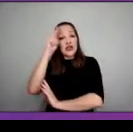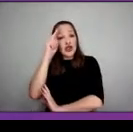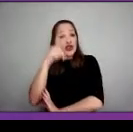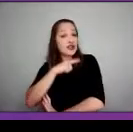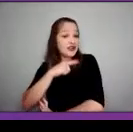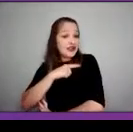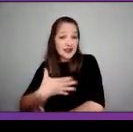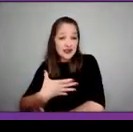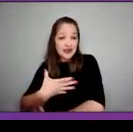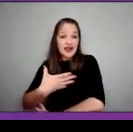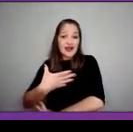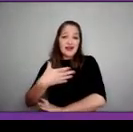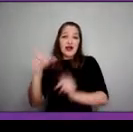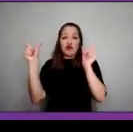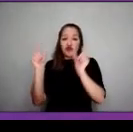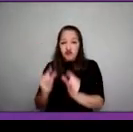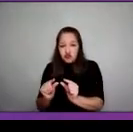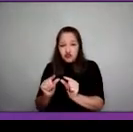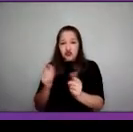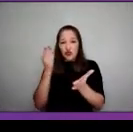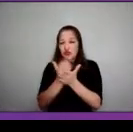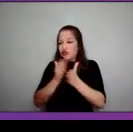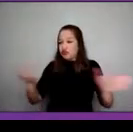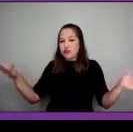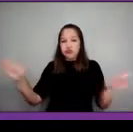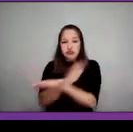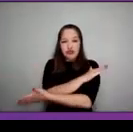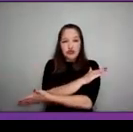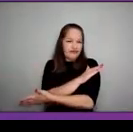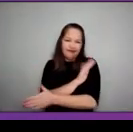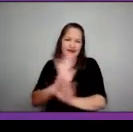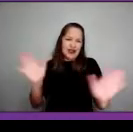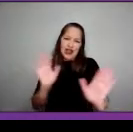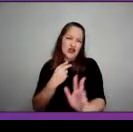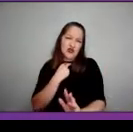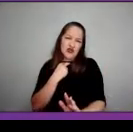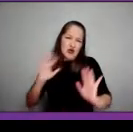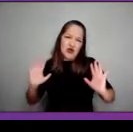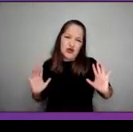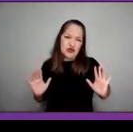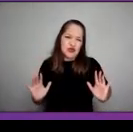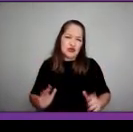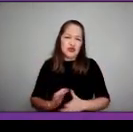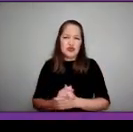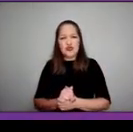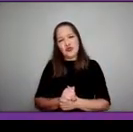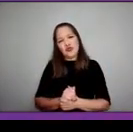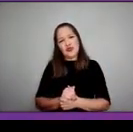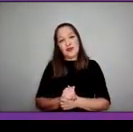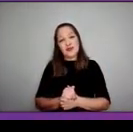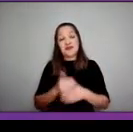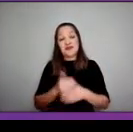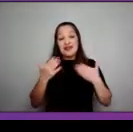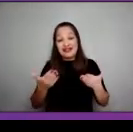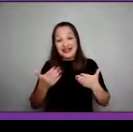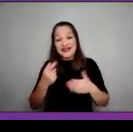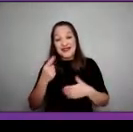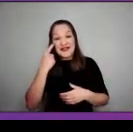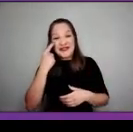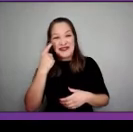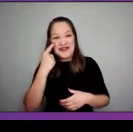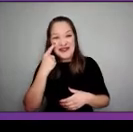terminar e isso não posso aniquilar isso a construir um outro saber que não tem nada a ver né bom então é isso deixa eu ver se